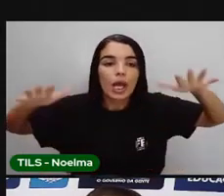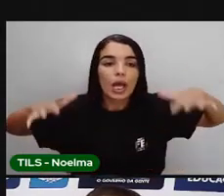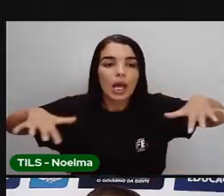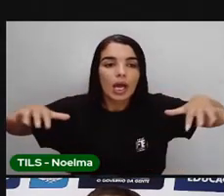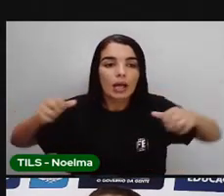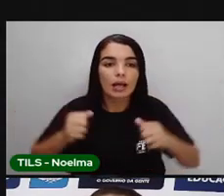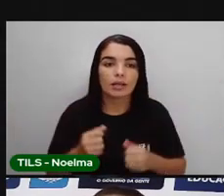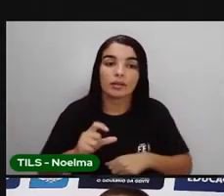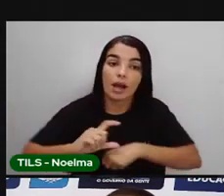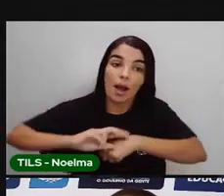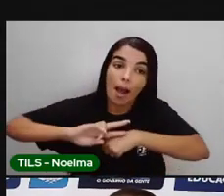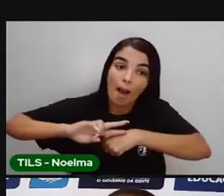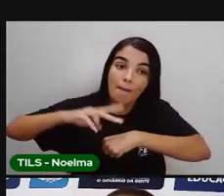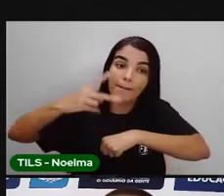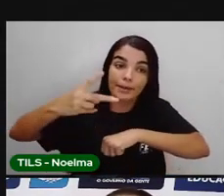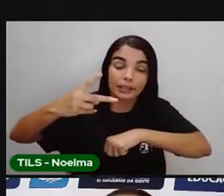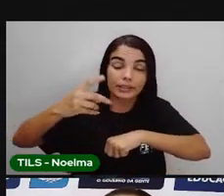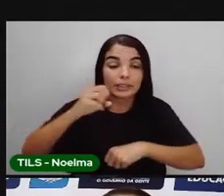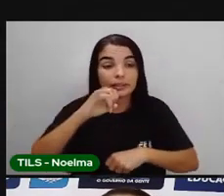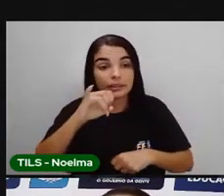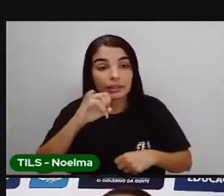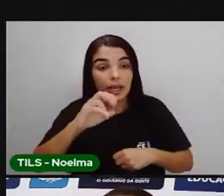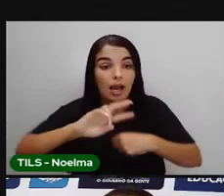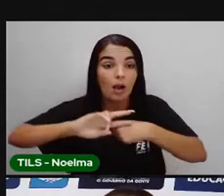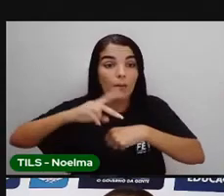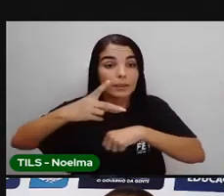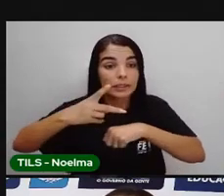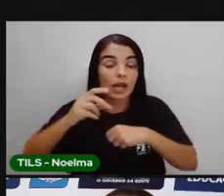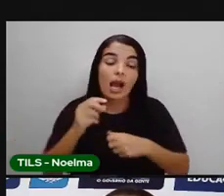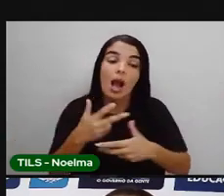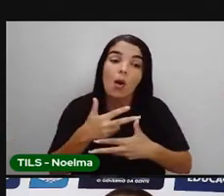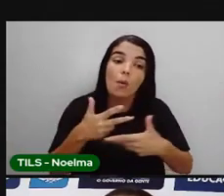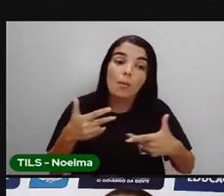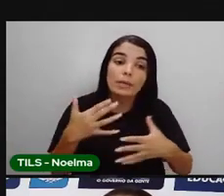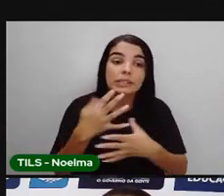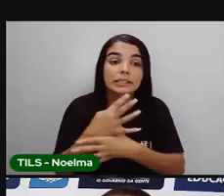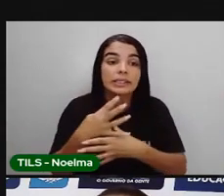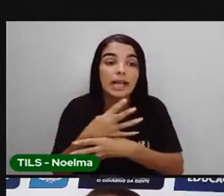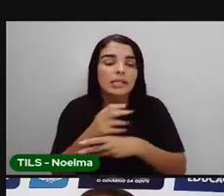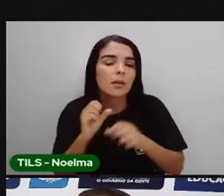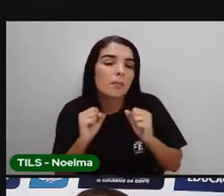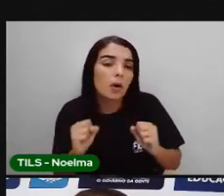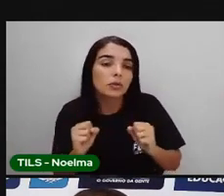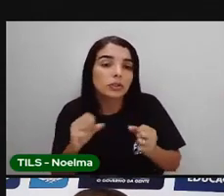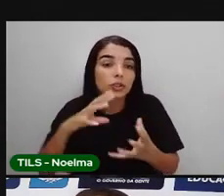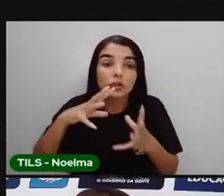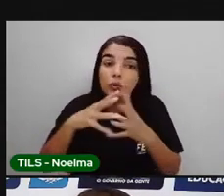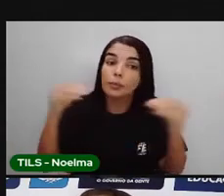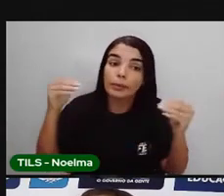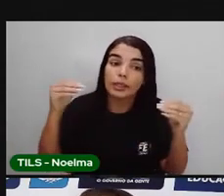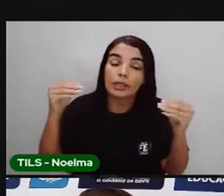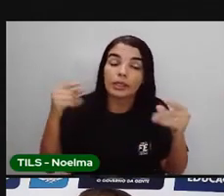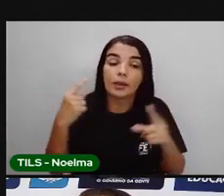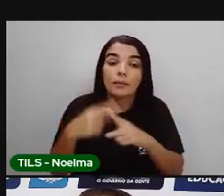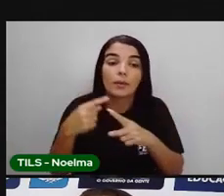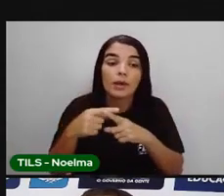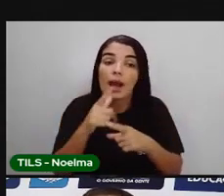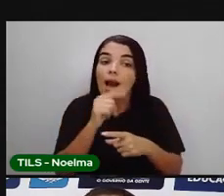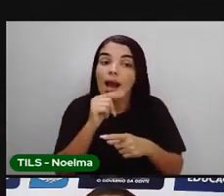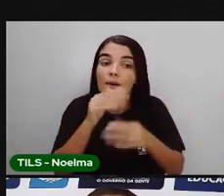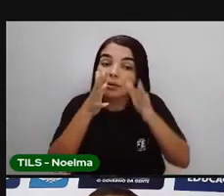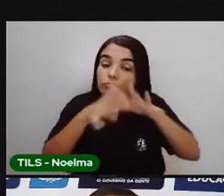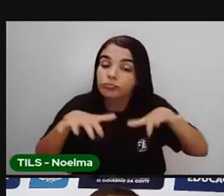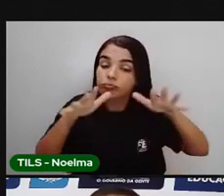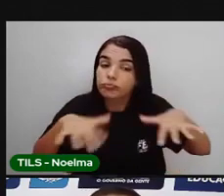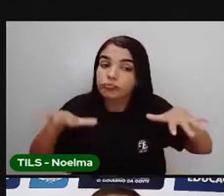ele vai aumentar. Se aumenta o nível do mar, então algumas cidades elas podem ficar submersas e chegarem a desaparecer, ou até mesmo países,